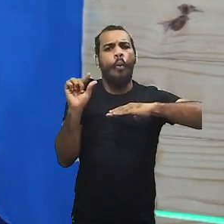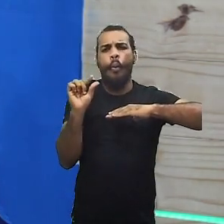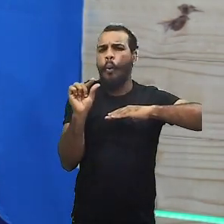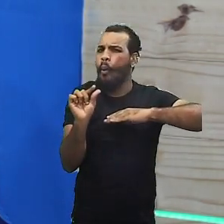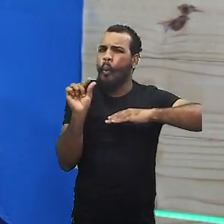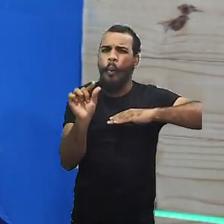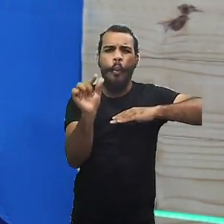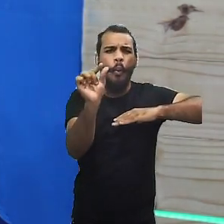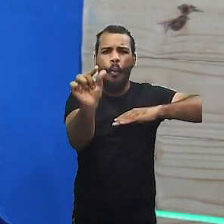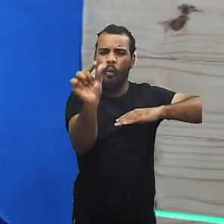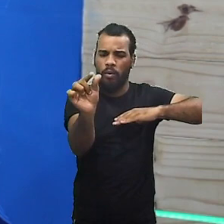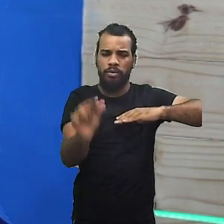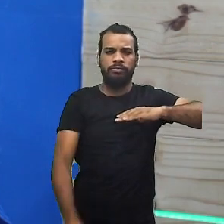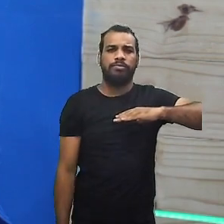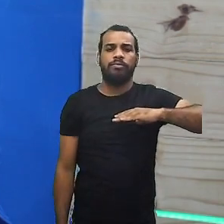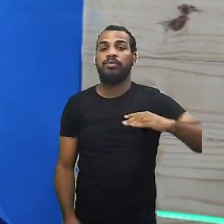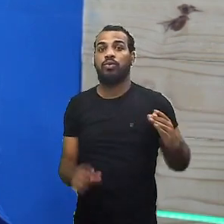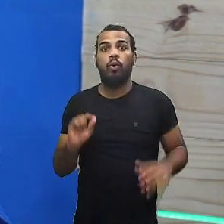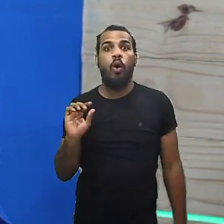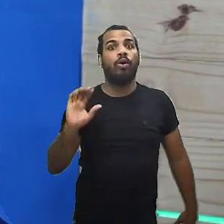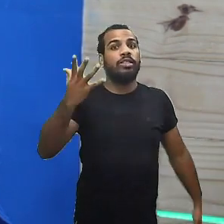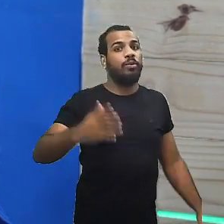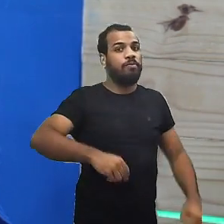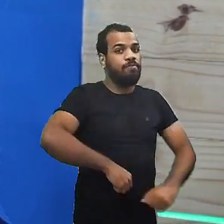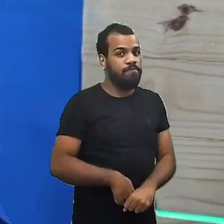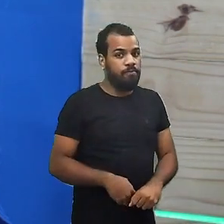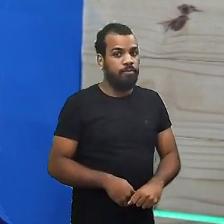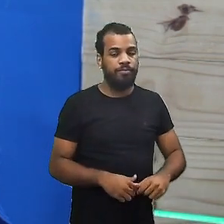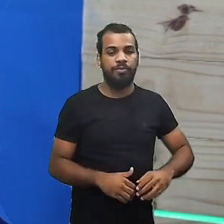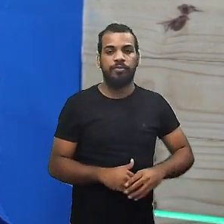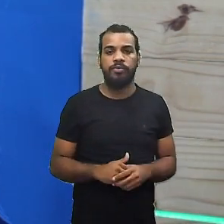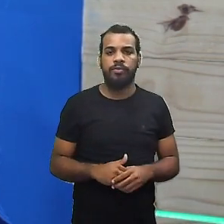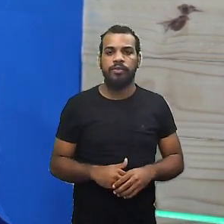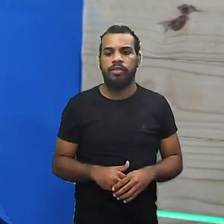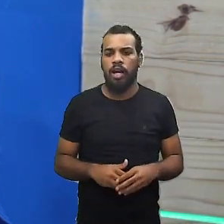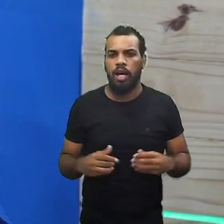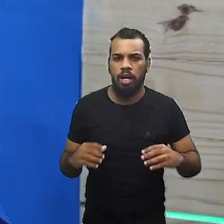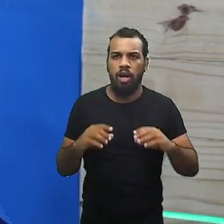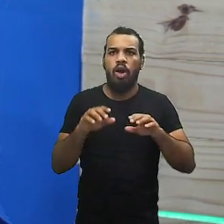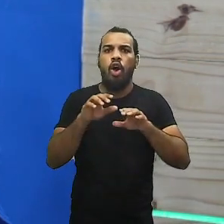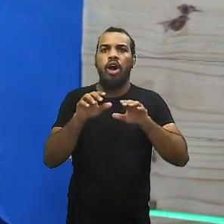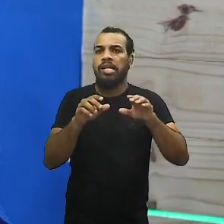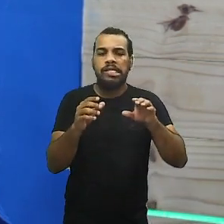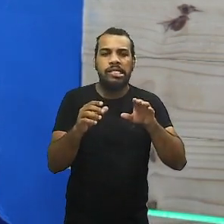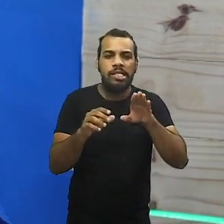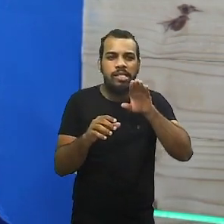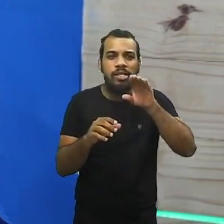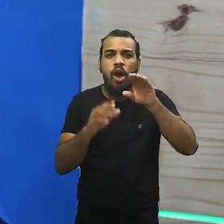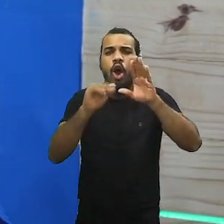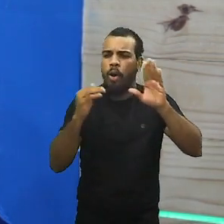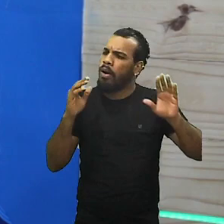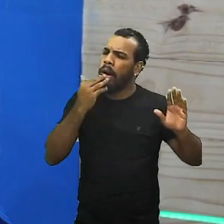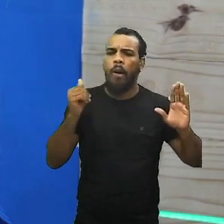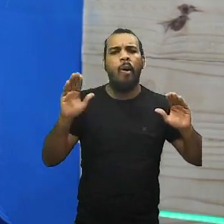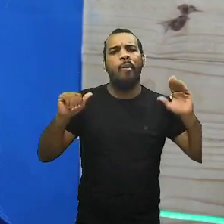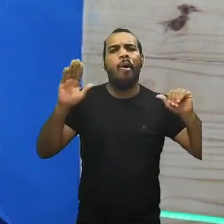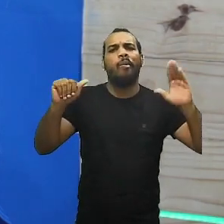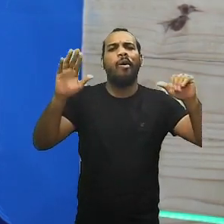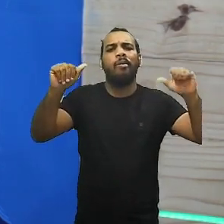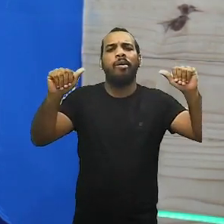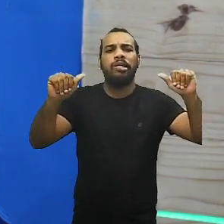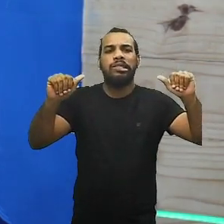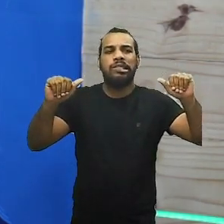quantidade de substância orgânica, aí sabe o que aconteceu? Os seres começaram a competir. E alguns seres começaram a morrer de